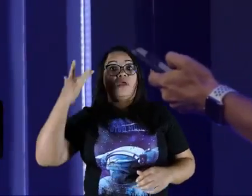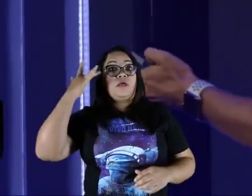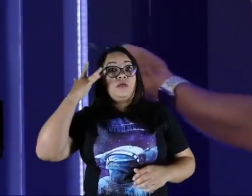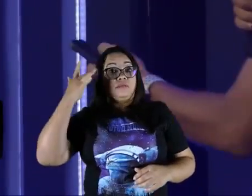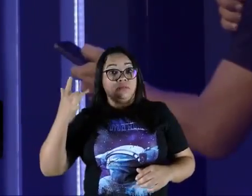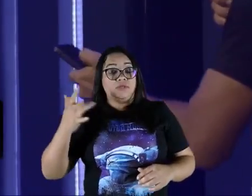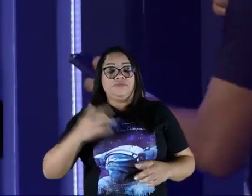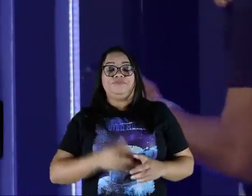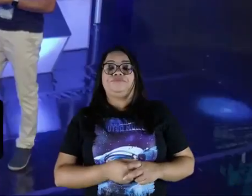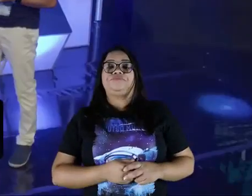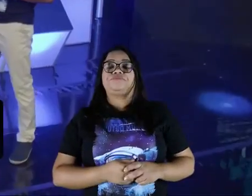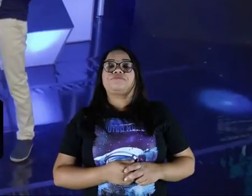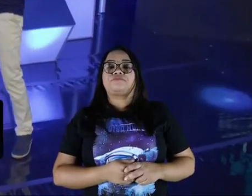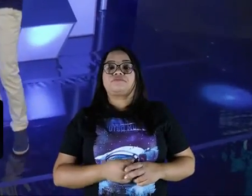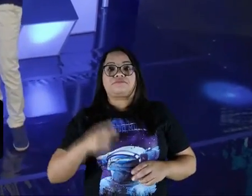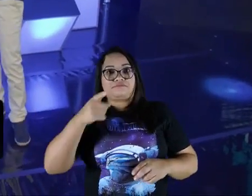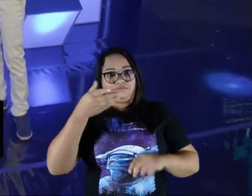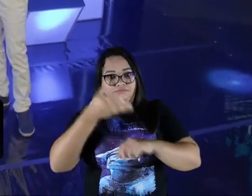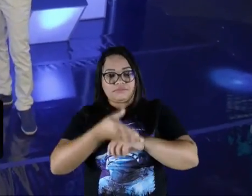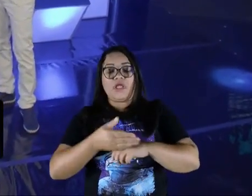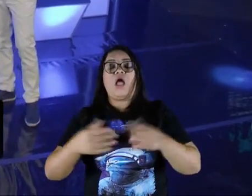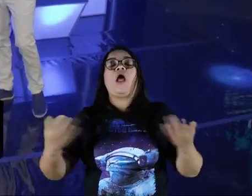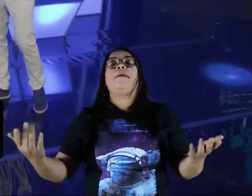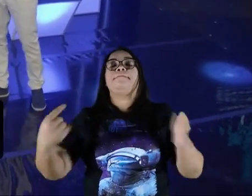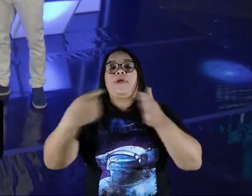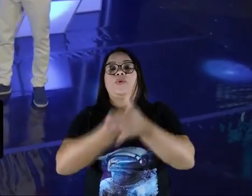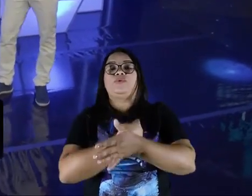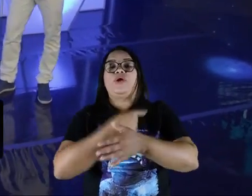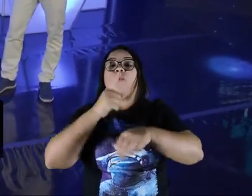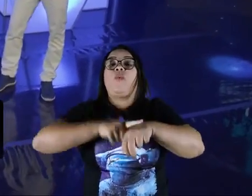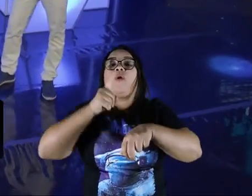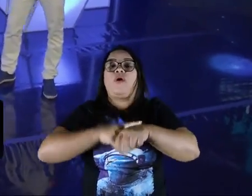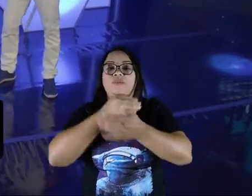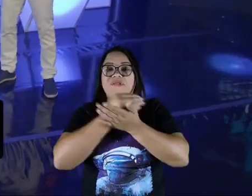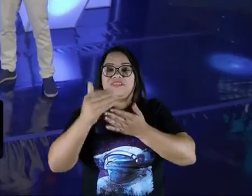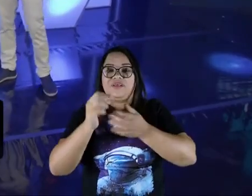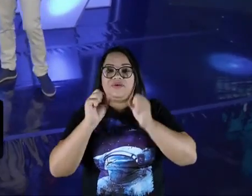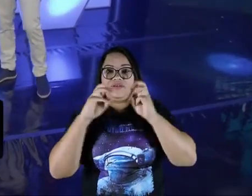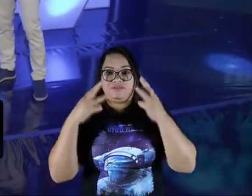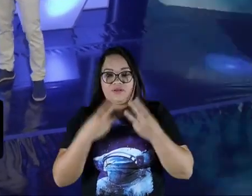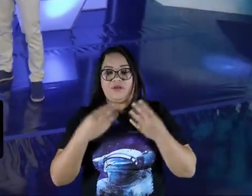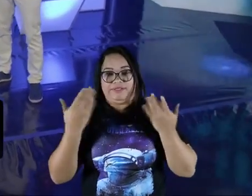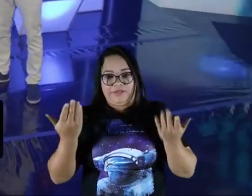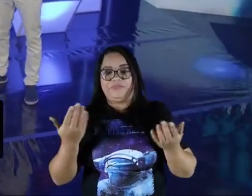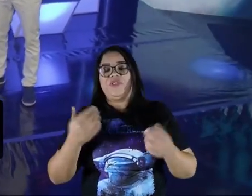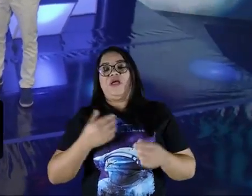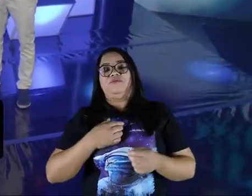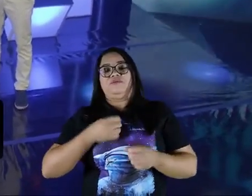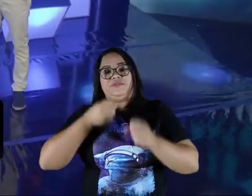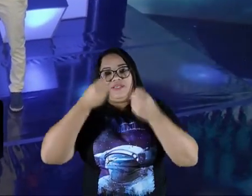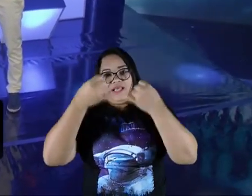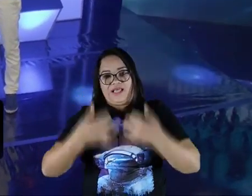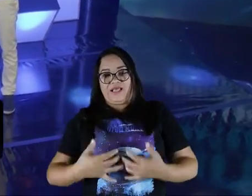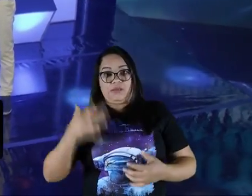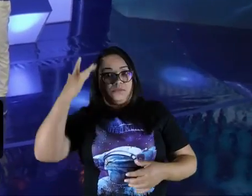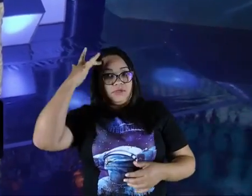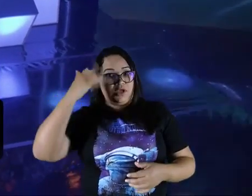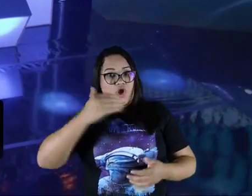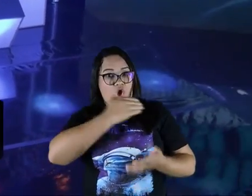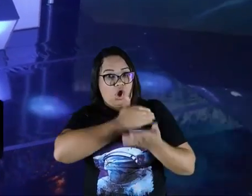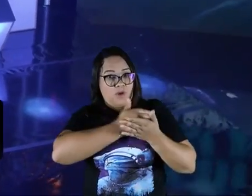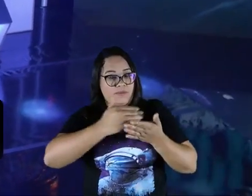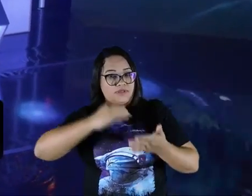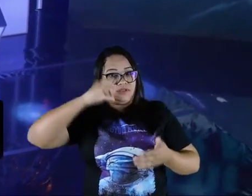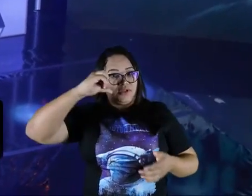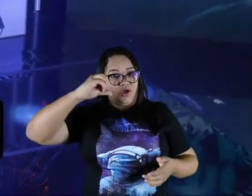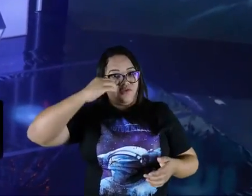quais são os horários dos workshops? Olha, os horários dos workshops, amanhã a gente vai começar a nossa programação aqui 9h30,